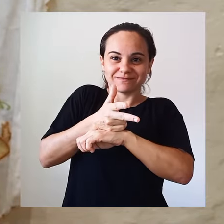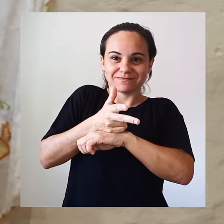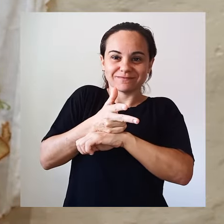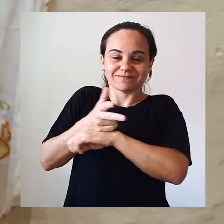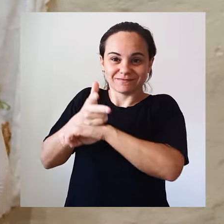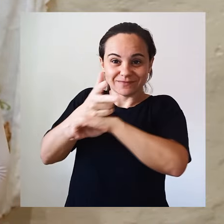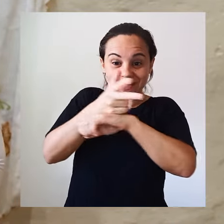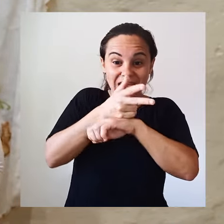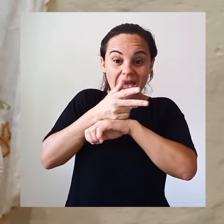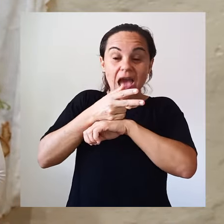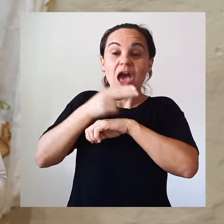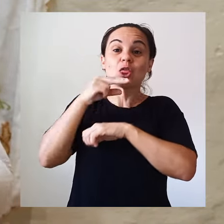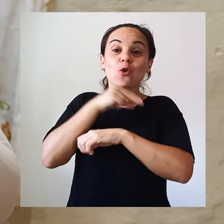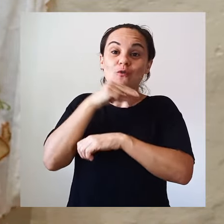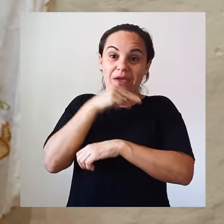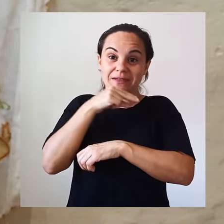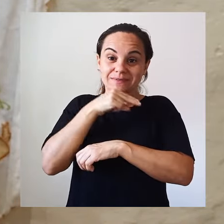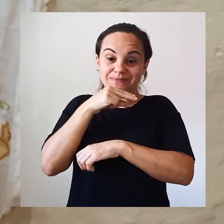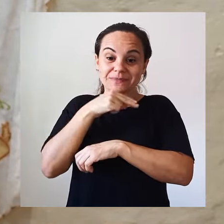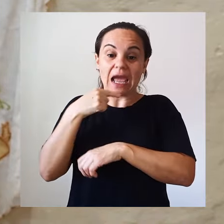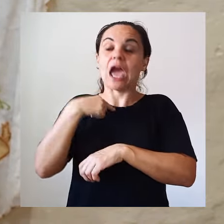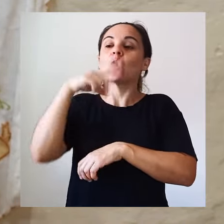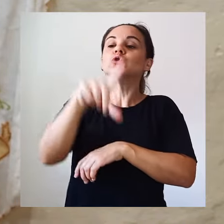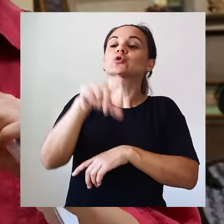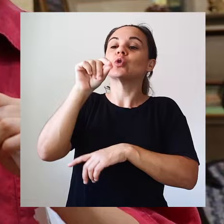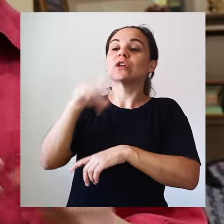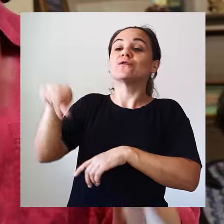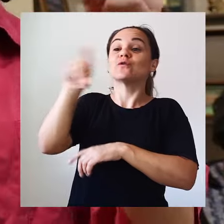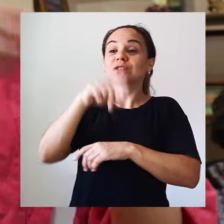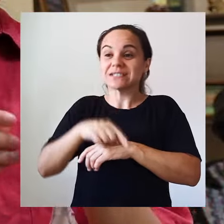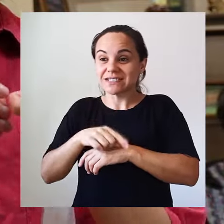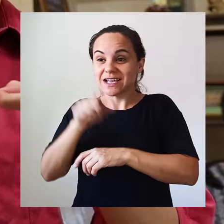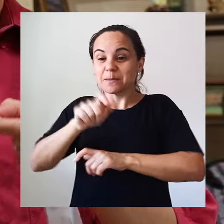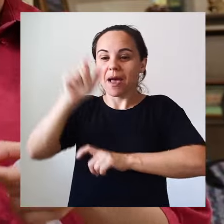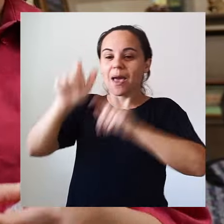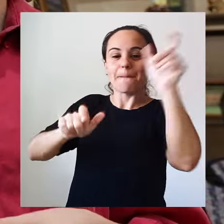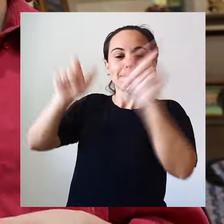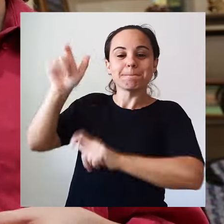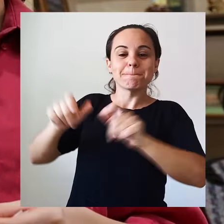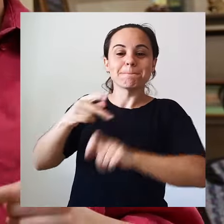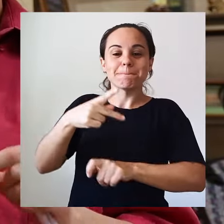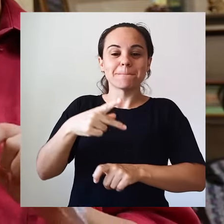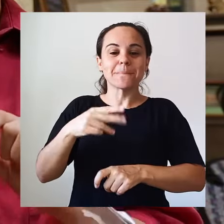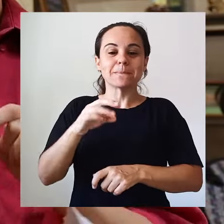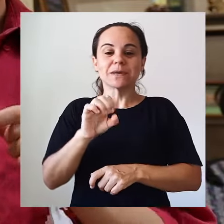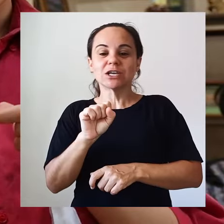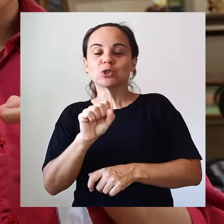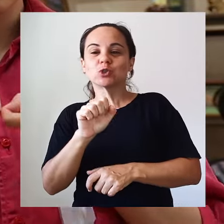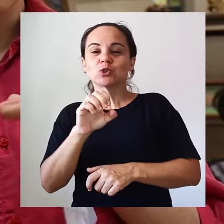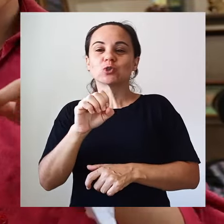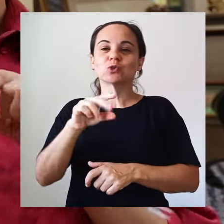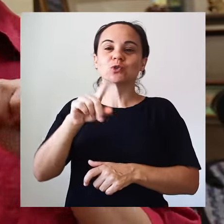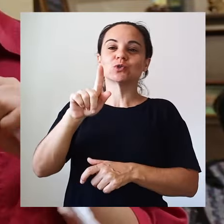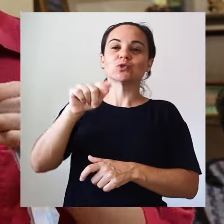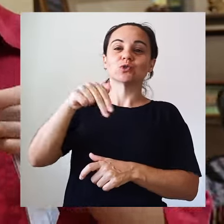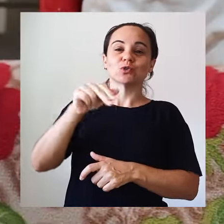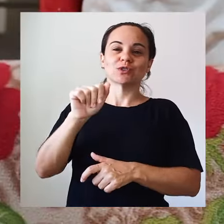E eu escolhi vocês para serem os personagens. Vertido! Dio, eu não acerto